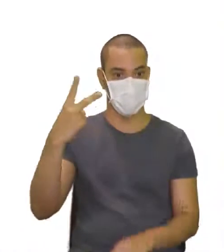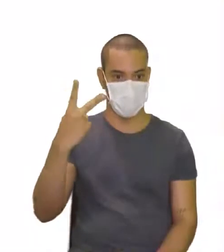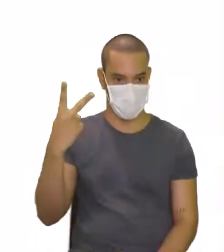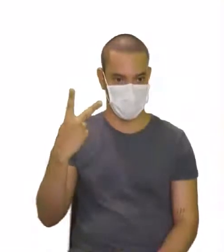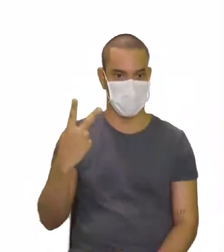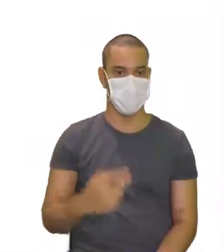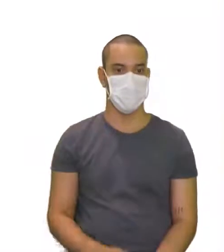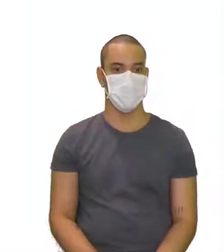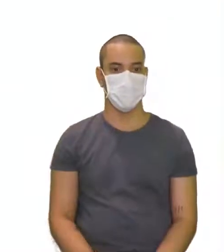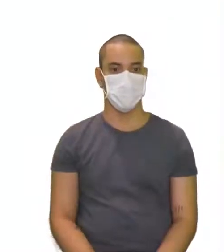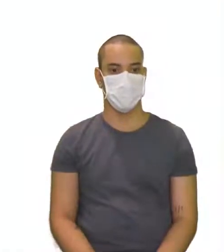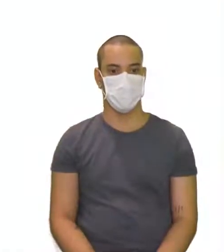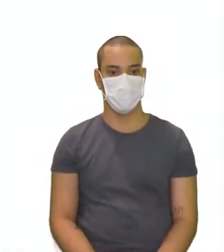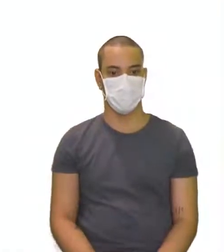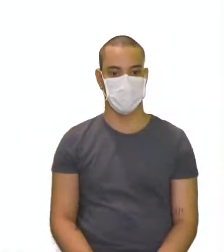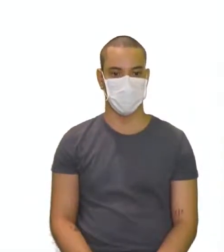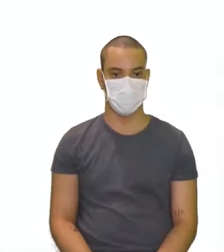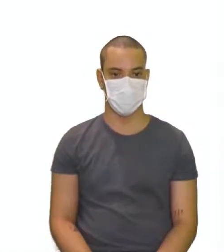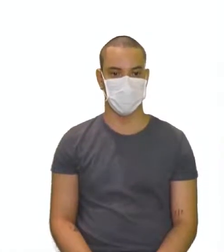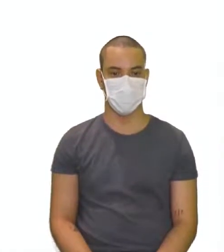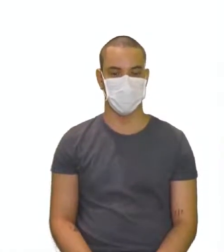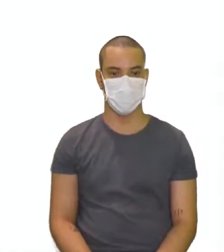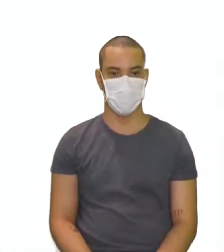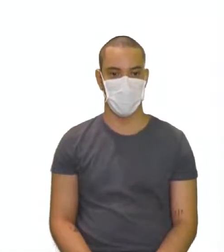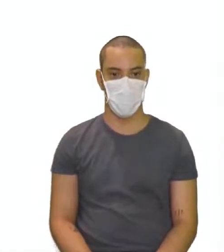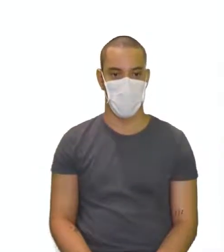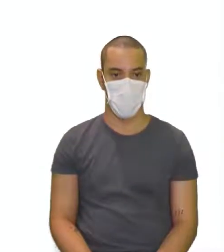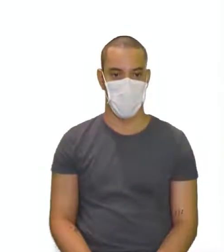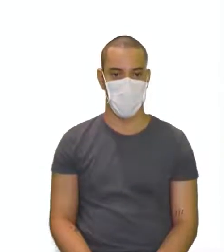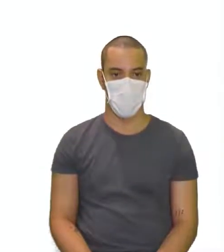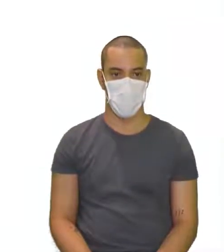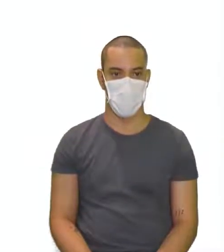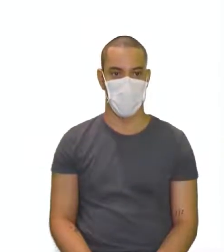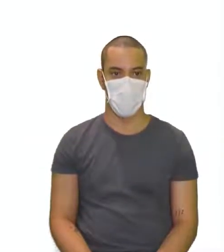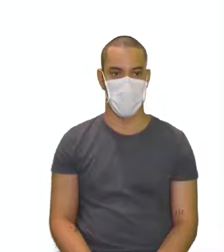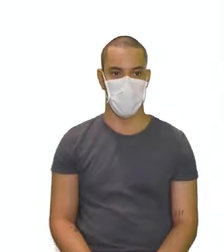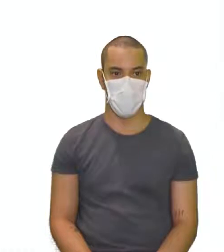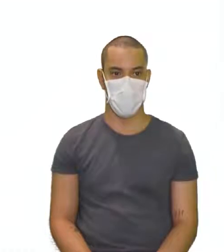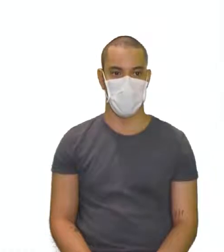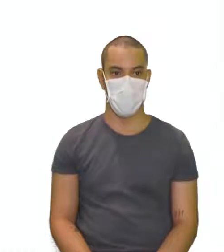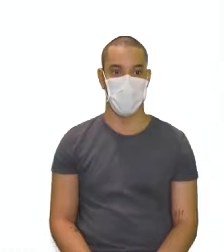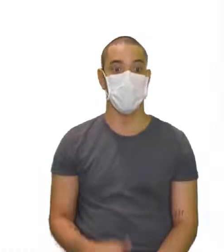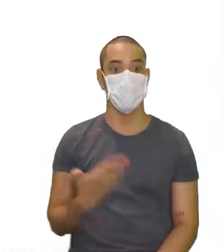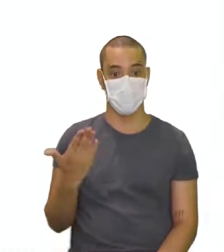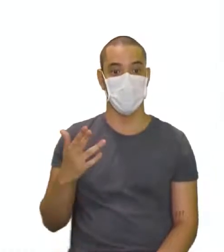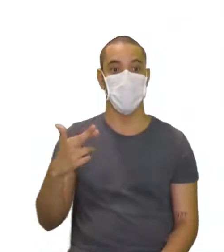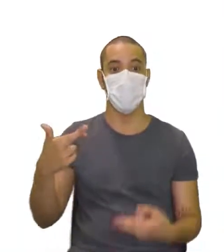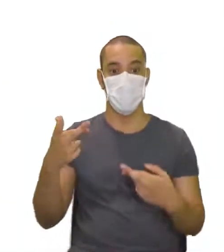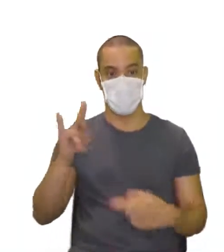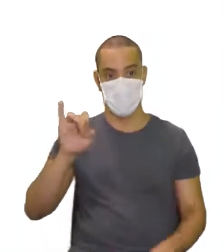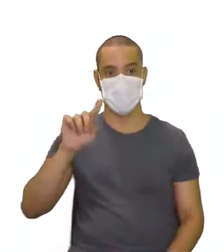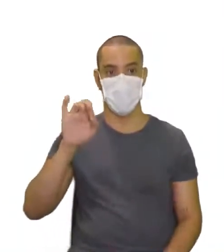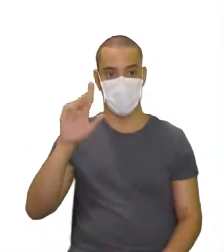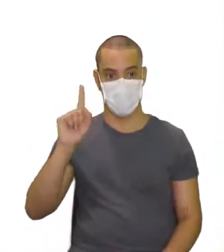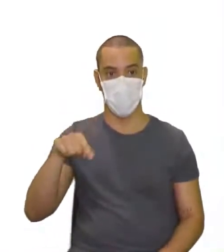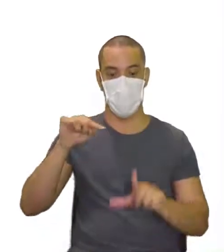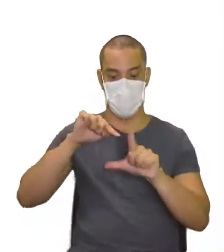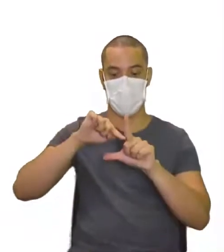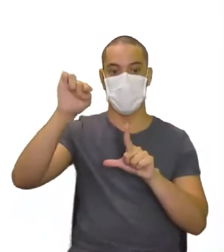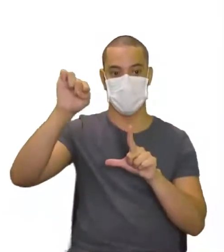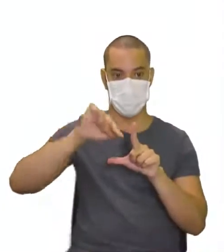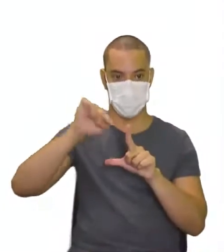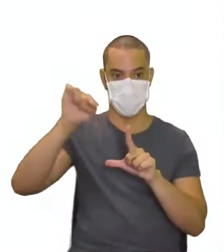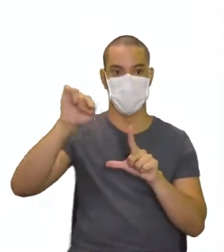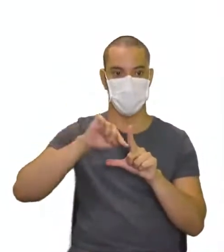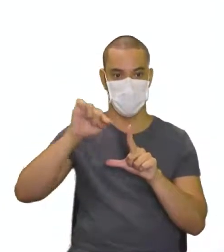certo? Nós vimos que o receptor é uma reta o quê? Crescente. Então, vamos ficar com 1. Então, esse